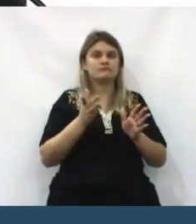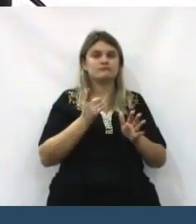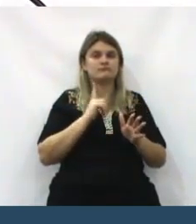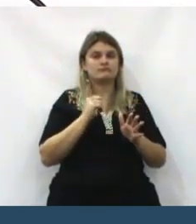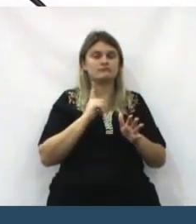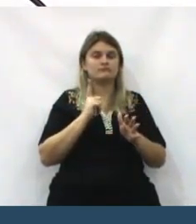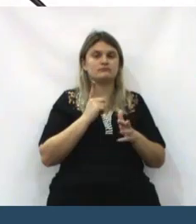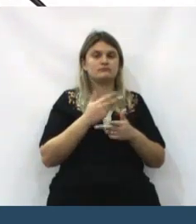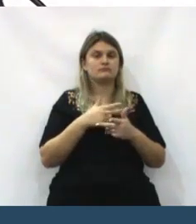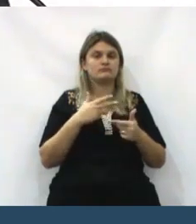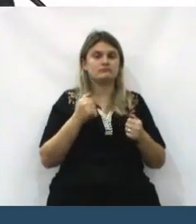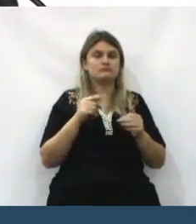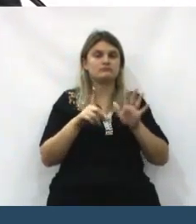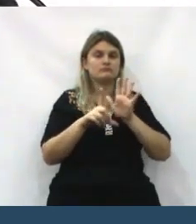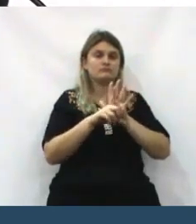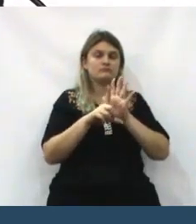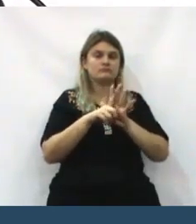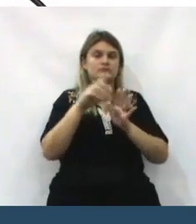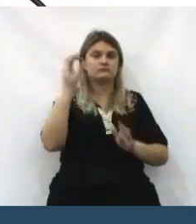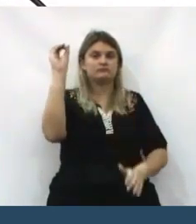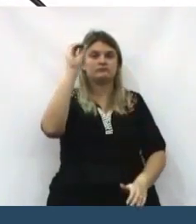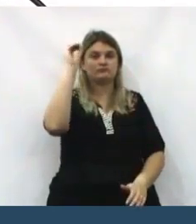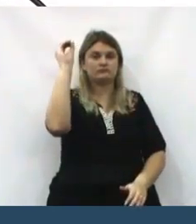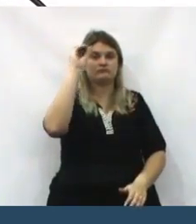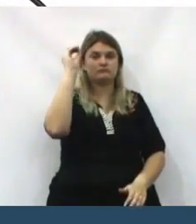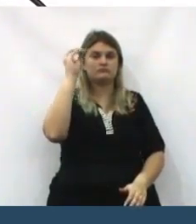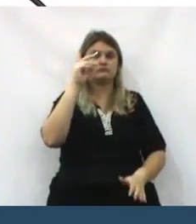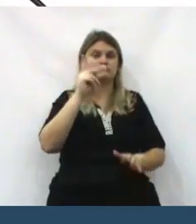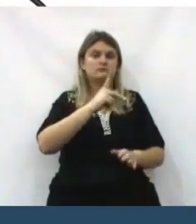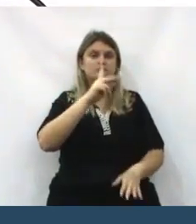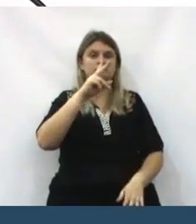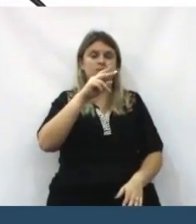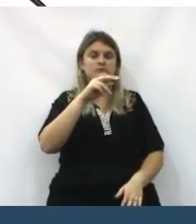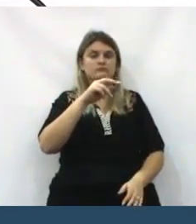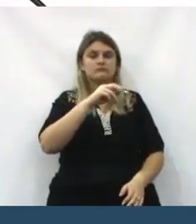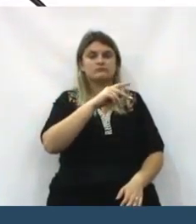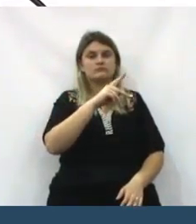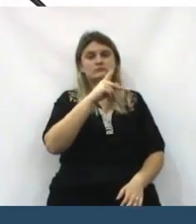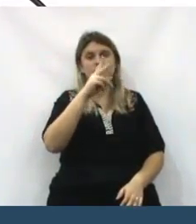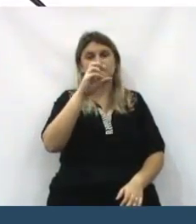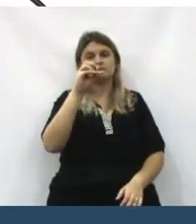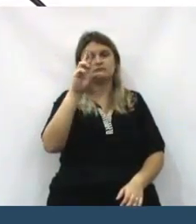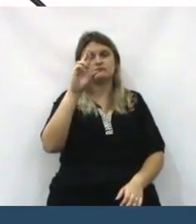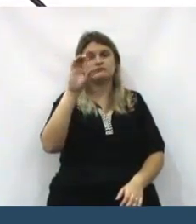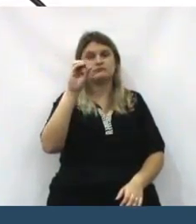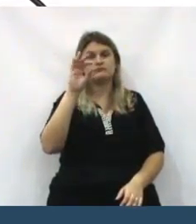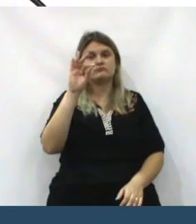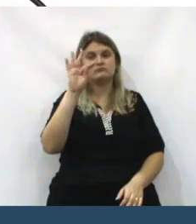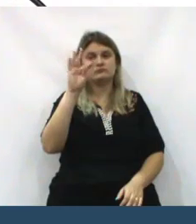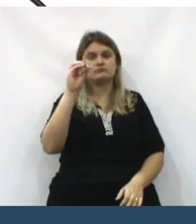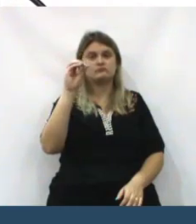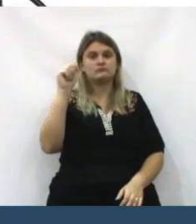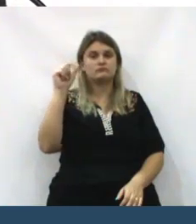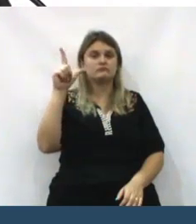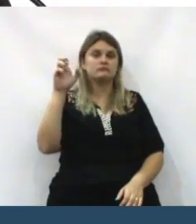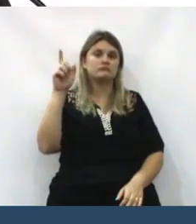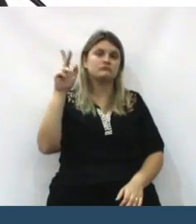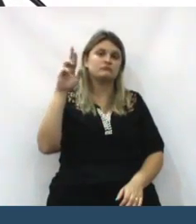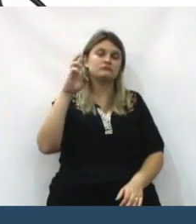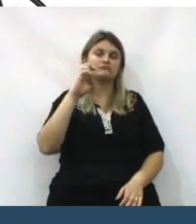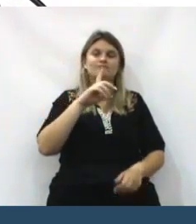Tivemos um caso desta lei, senhor presidente, em Porto Alegre, lei parecida. A lei foi considerada constitucional, sim,